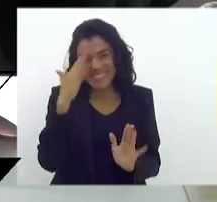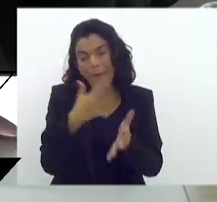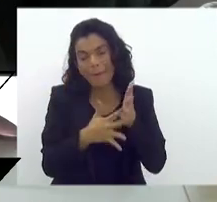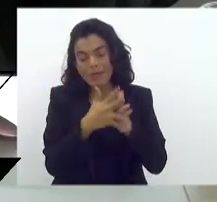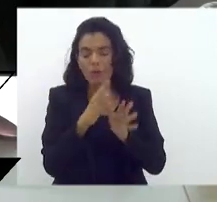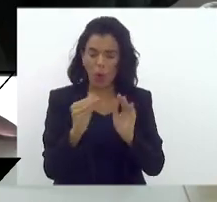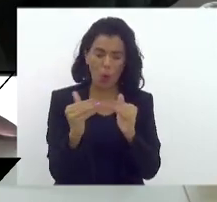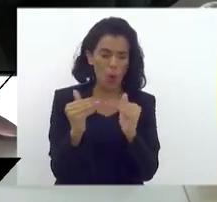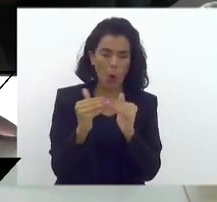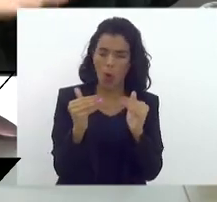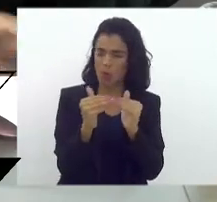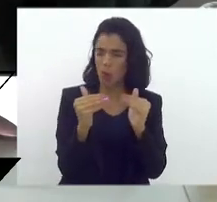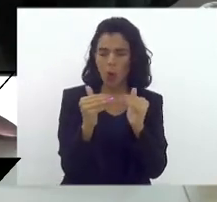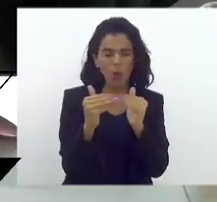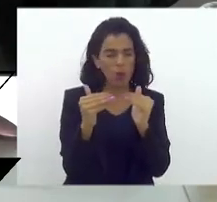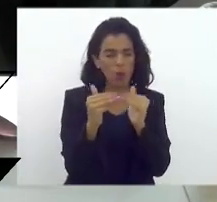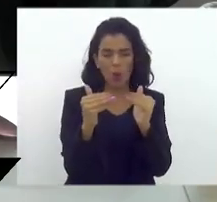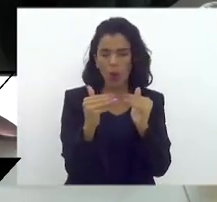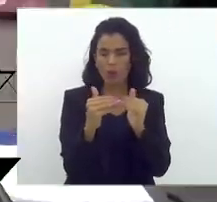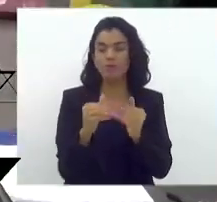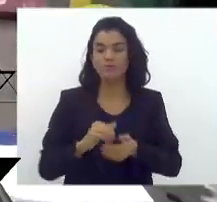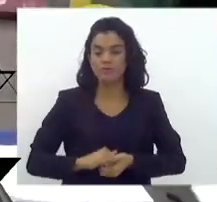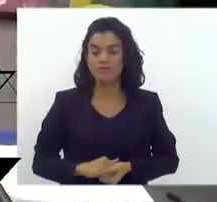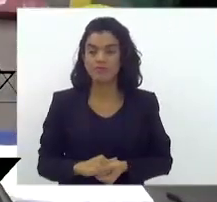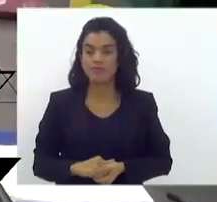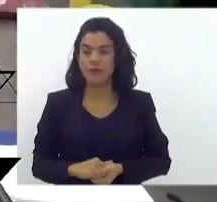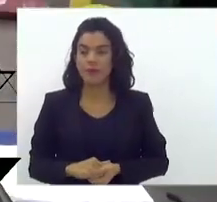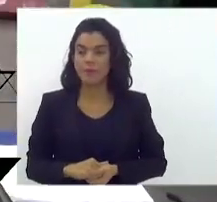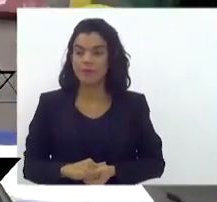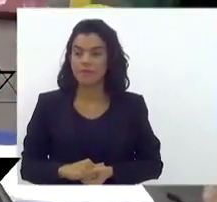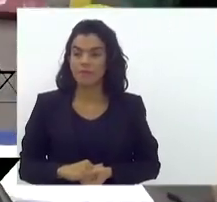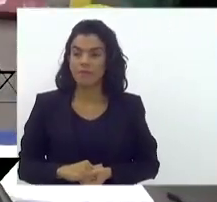com a excelência. Um tiro no pé. Realmente.